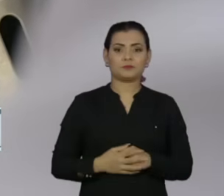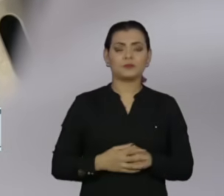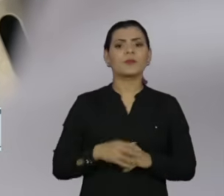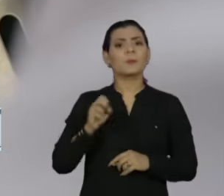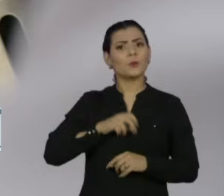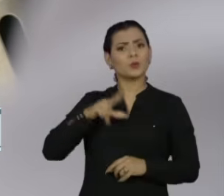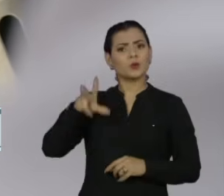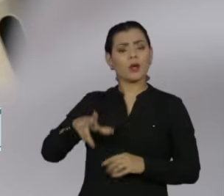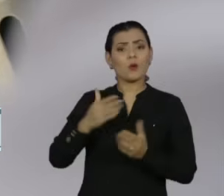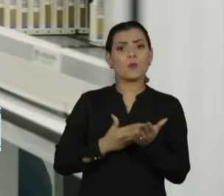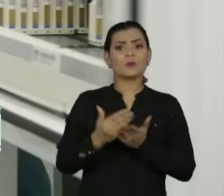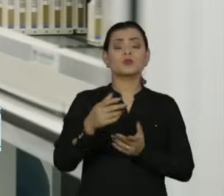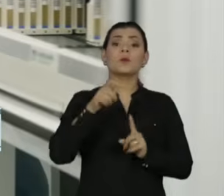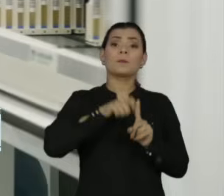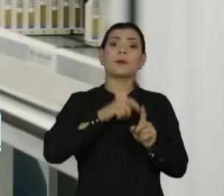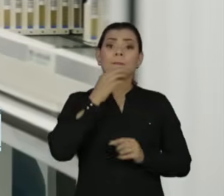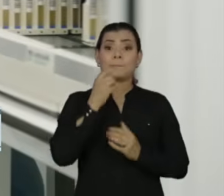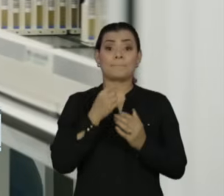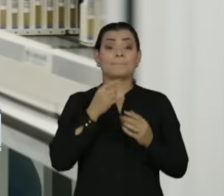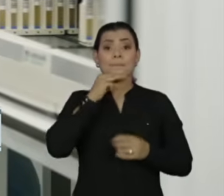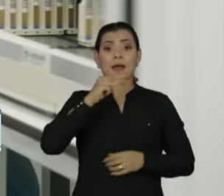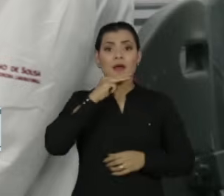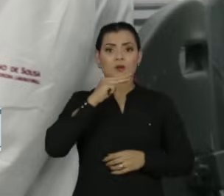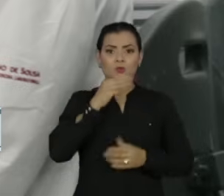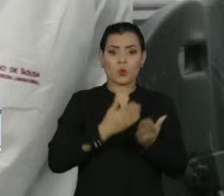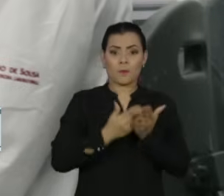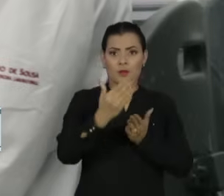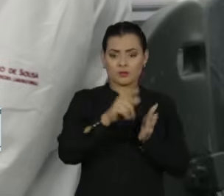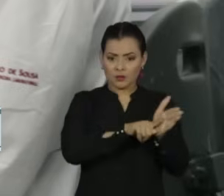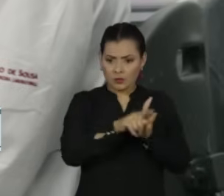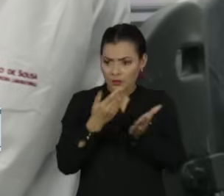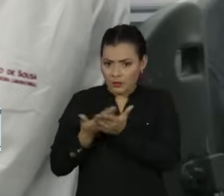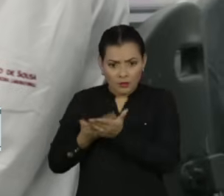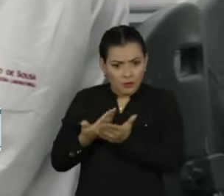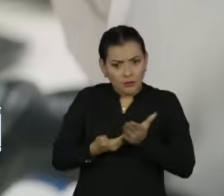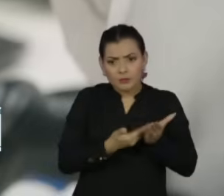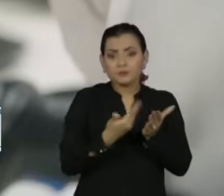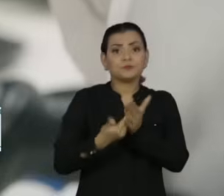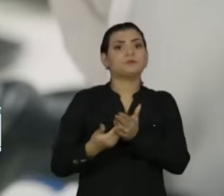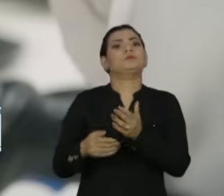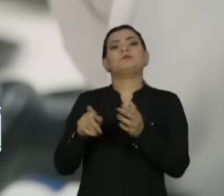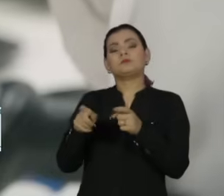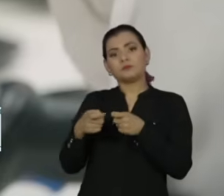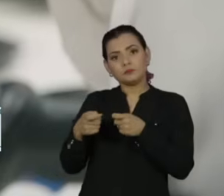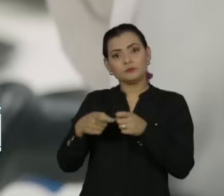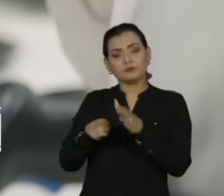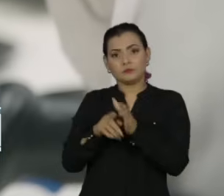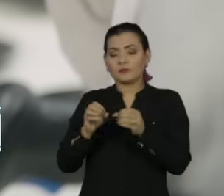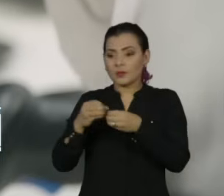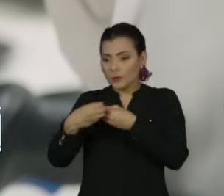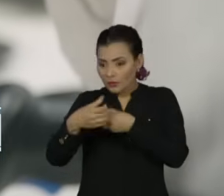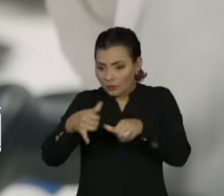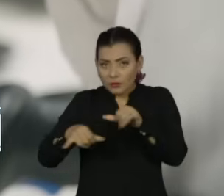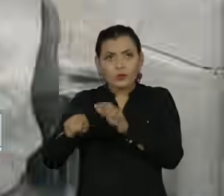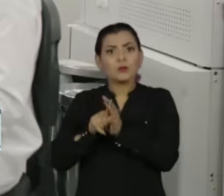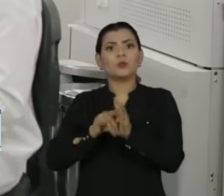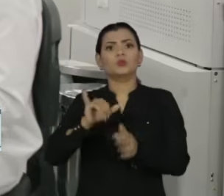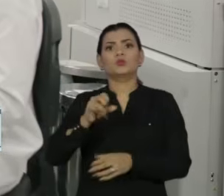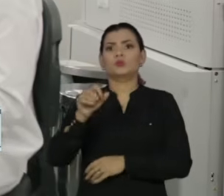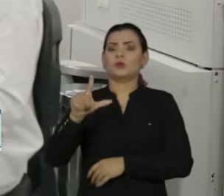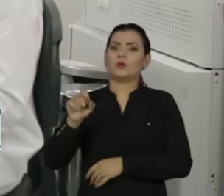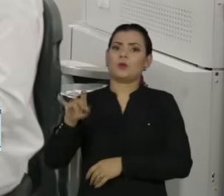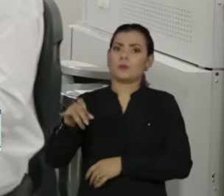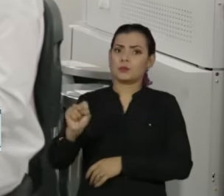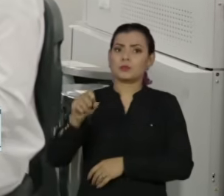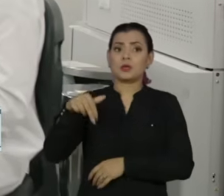Portugal começou em março, logo no início da pandemia. Os pesquisadores do Instituto de Medicina Molecular João Lobo Antunes